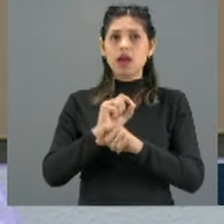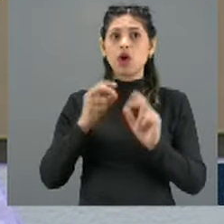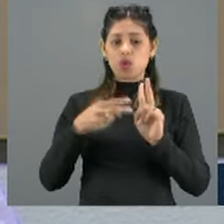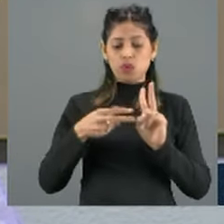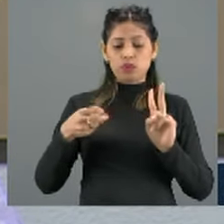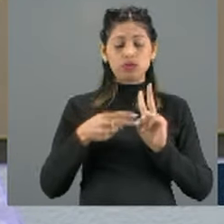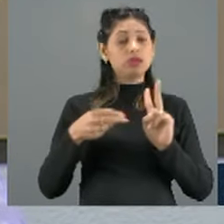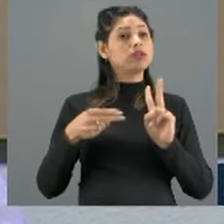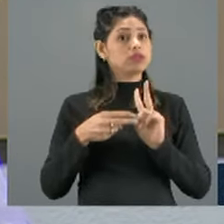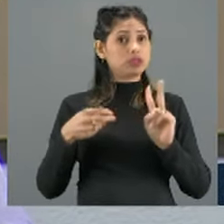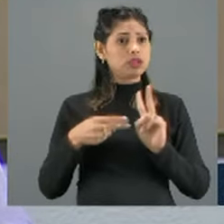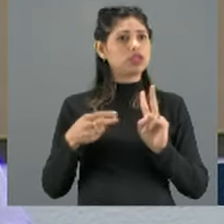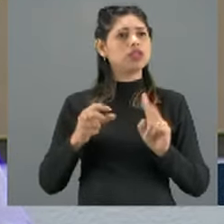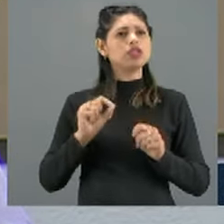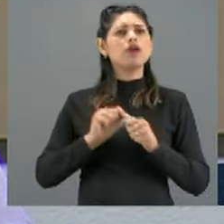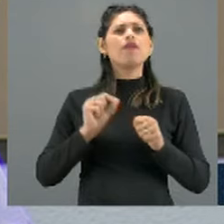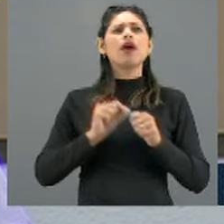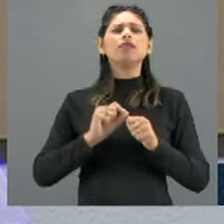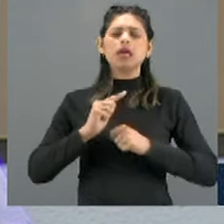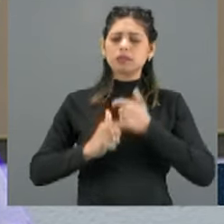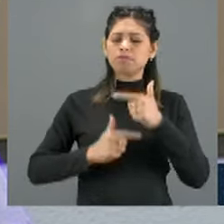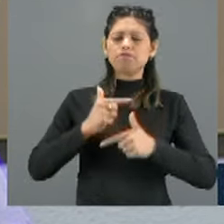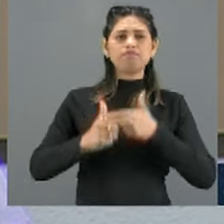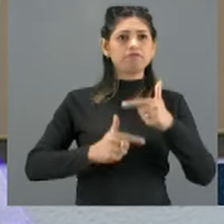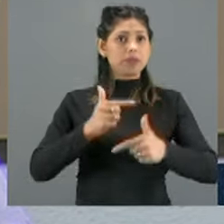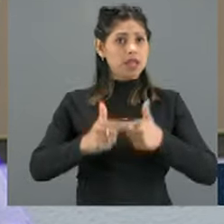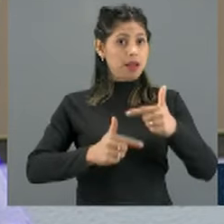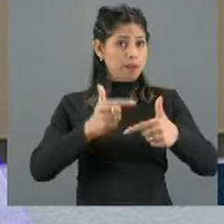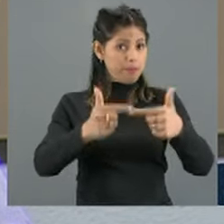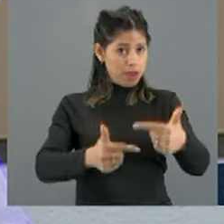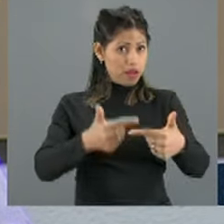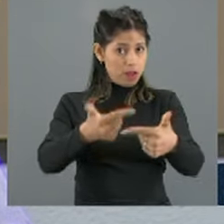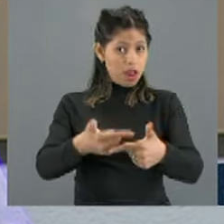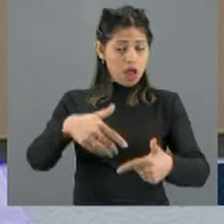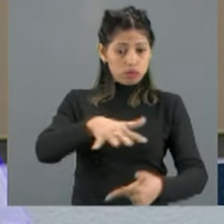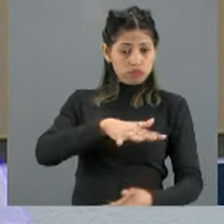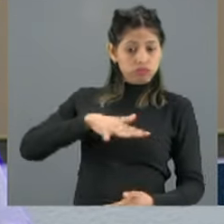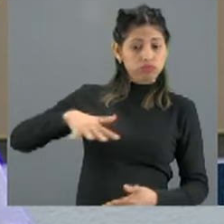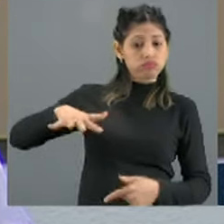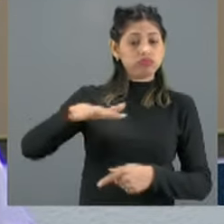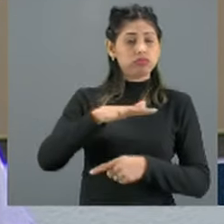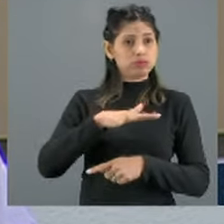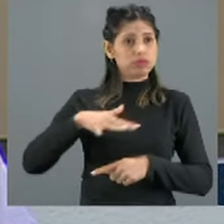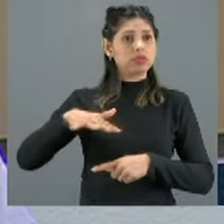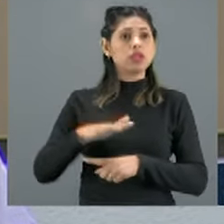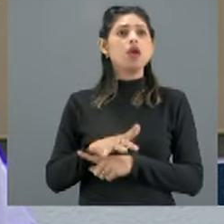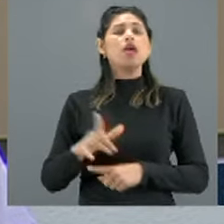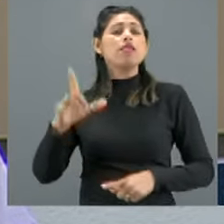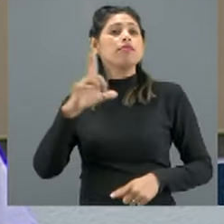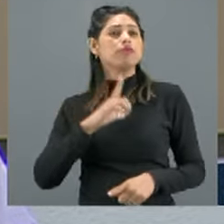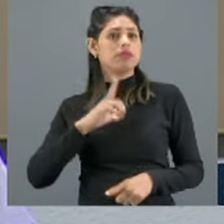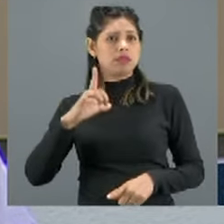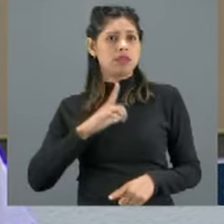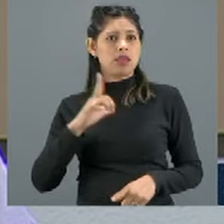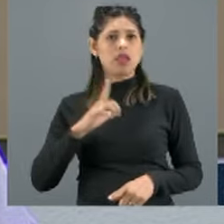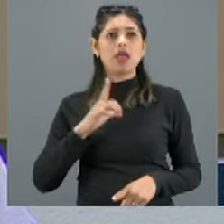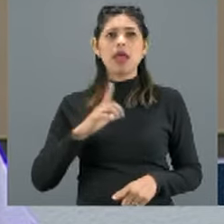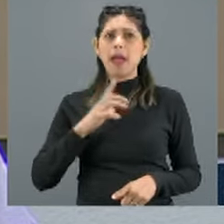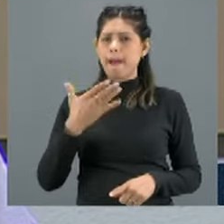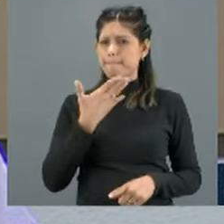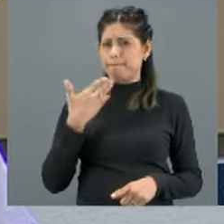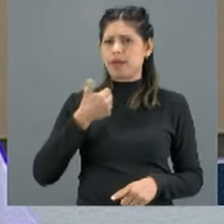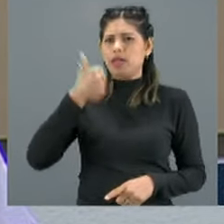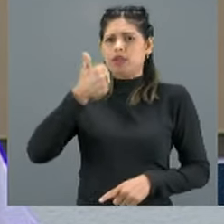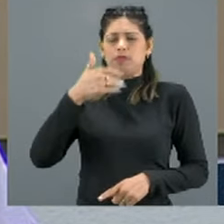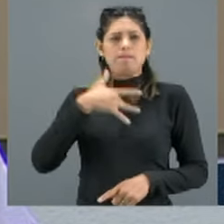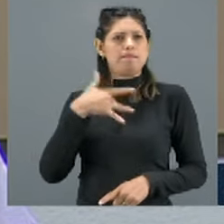os indígenas desenvolveram em seus territórios para terem o